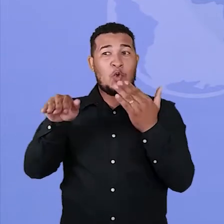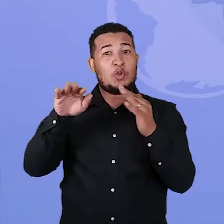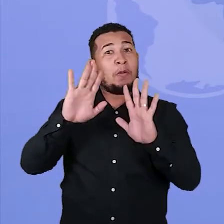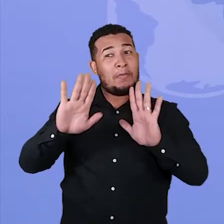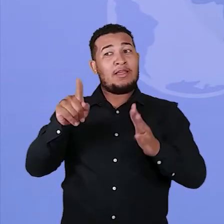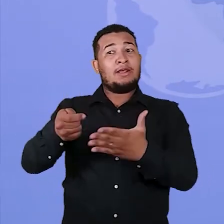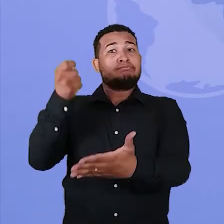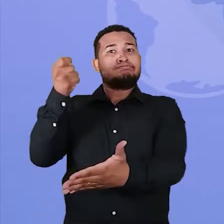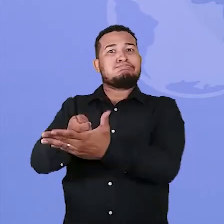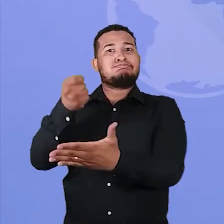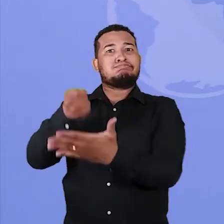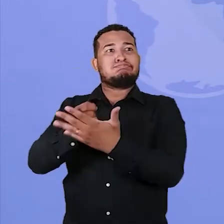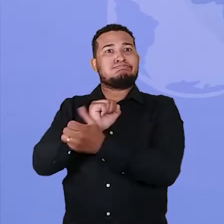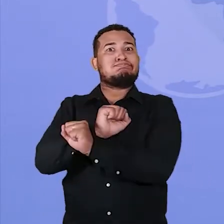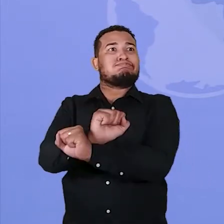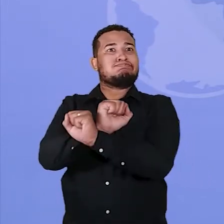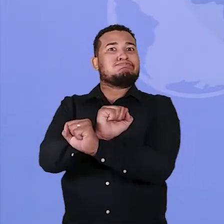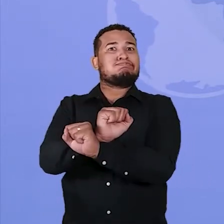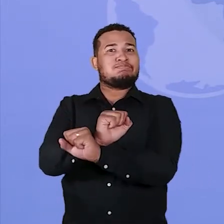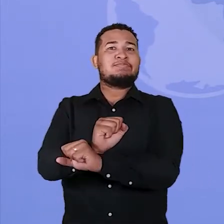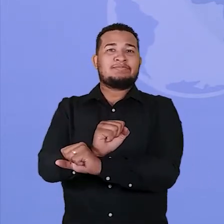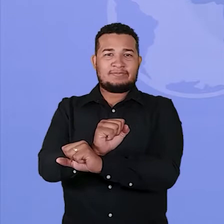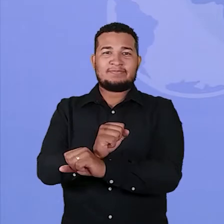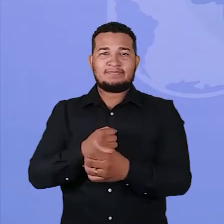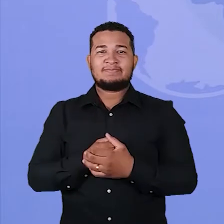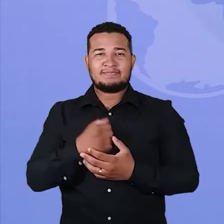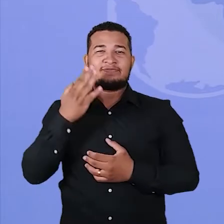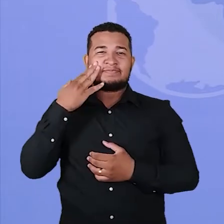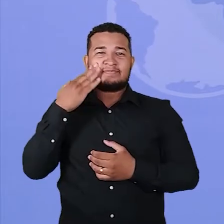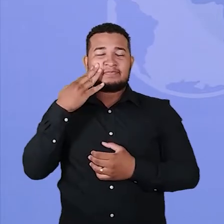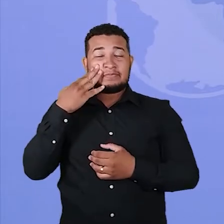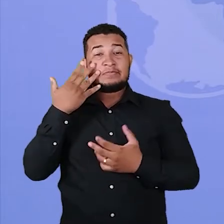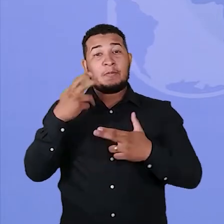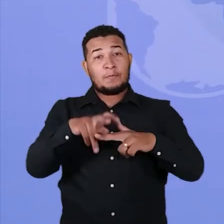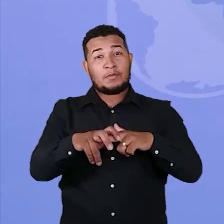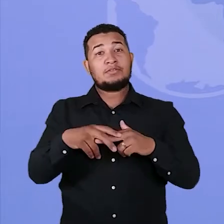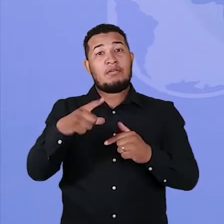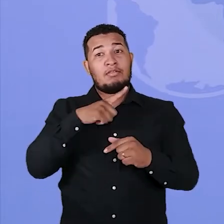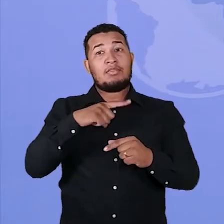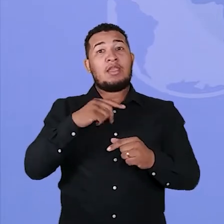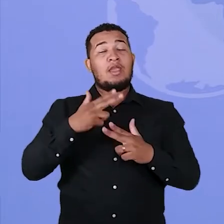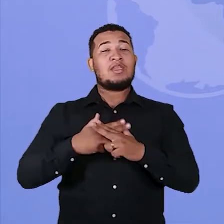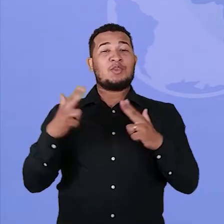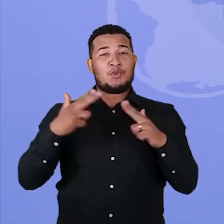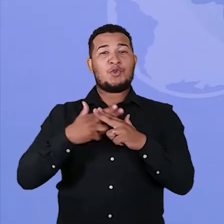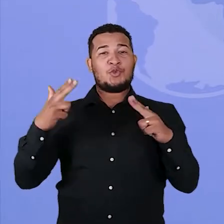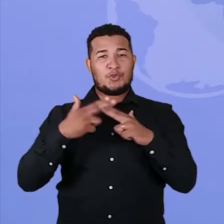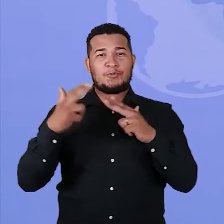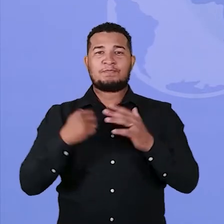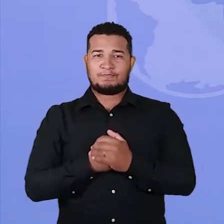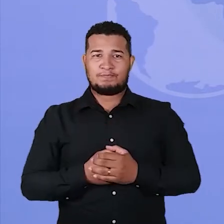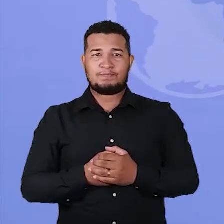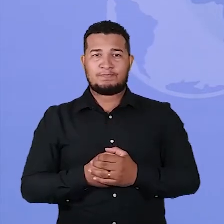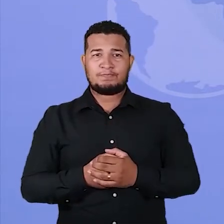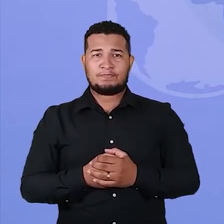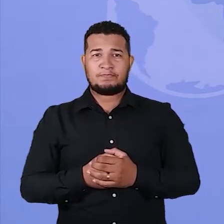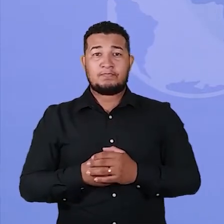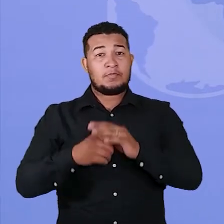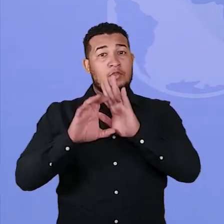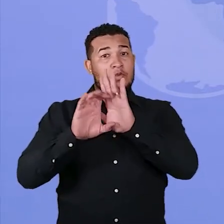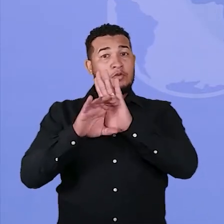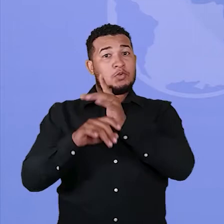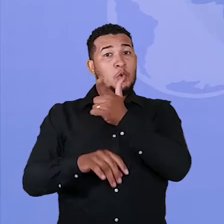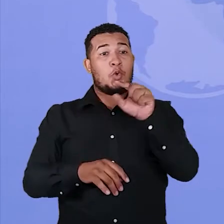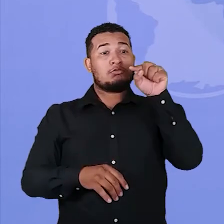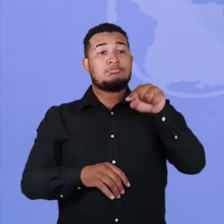para jantar. Ele está levando para jantar à força, certo? Então existe aí uma ironia. O outro